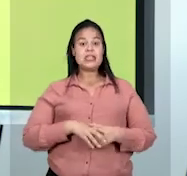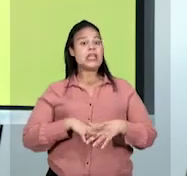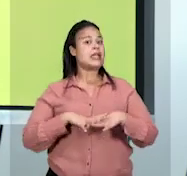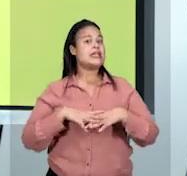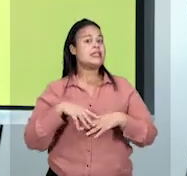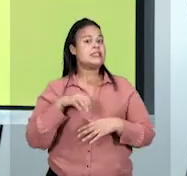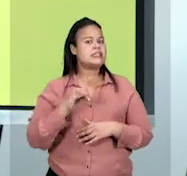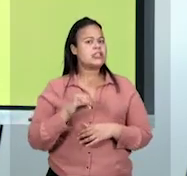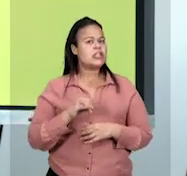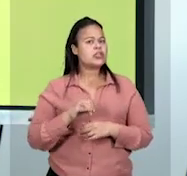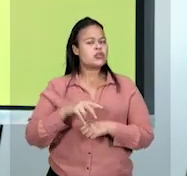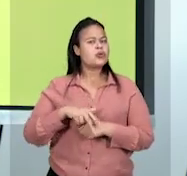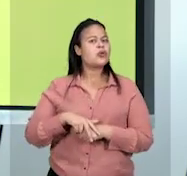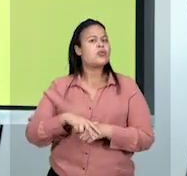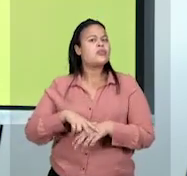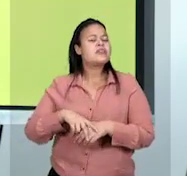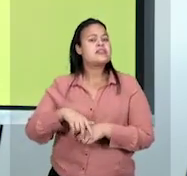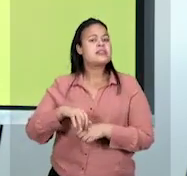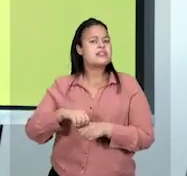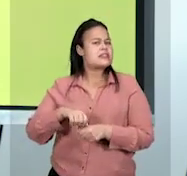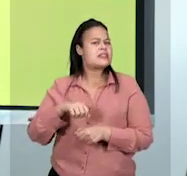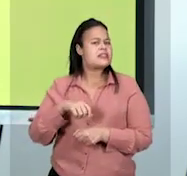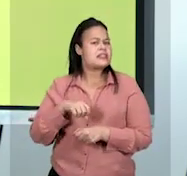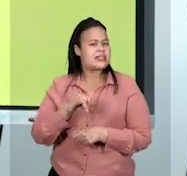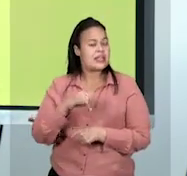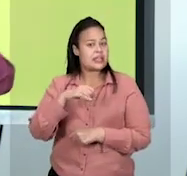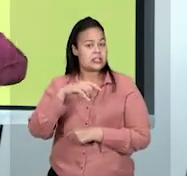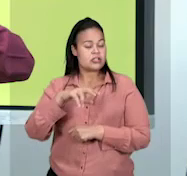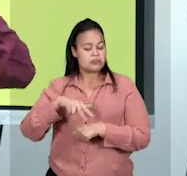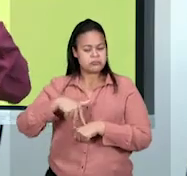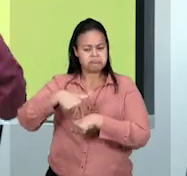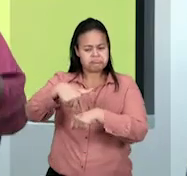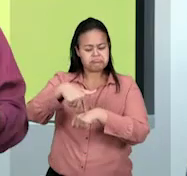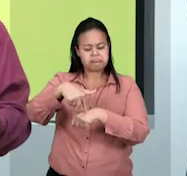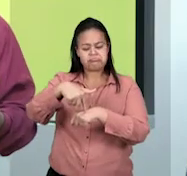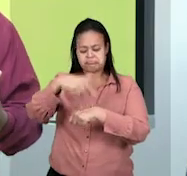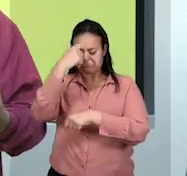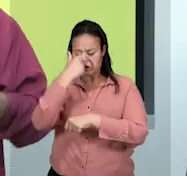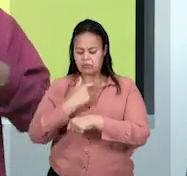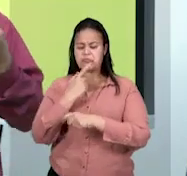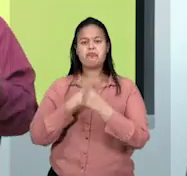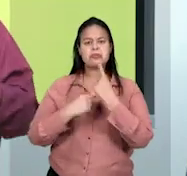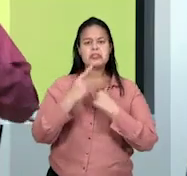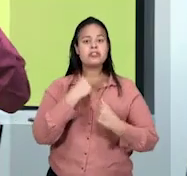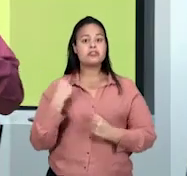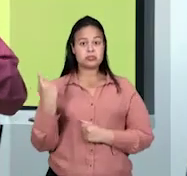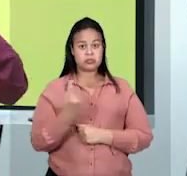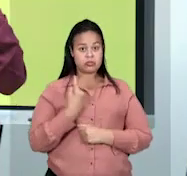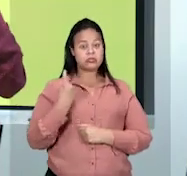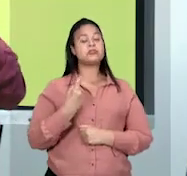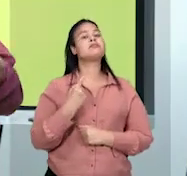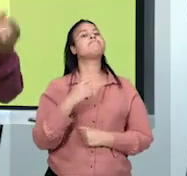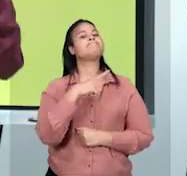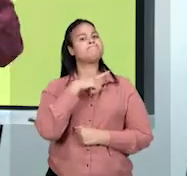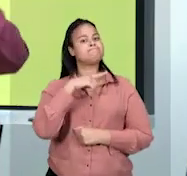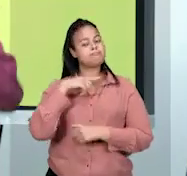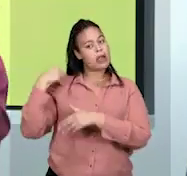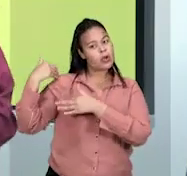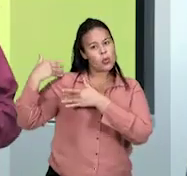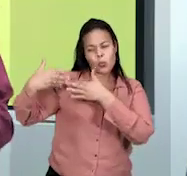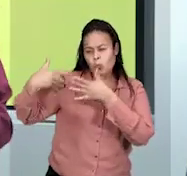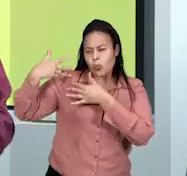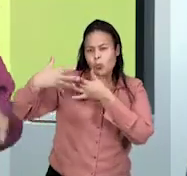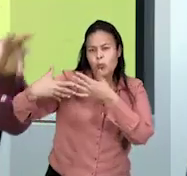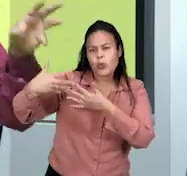somos autênticos naquilo que nós desejamos, naquilo que nós somos, nós estamos construindo um